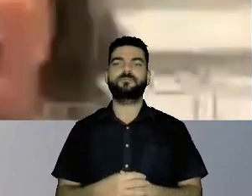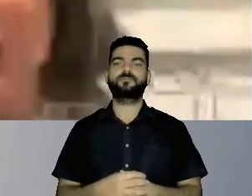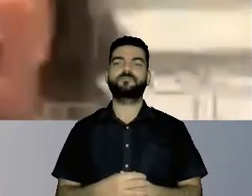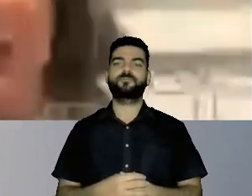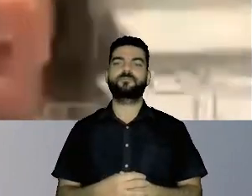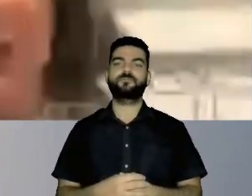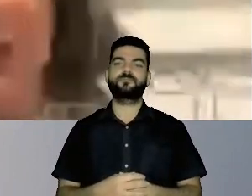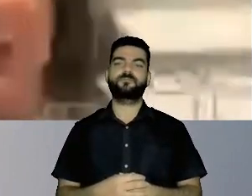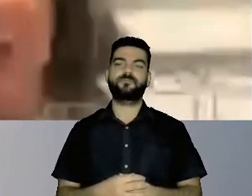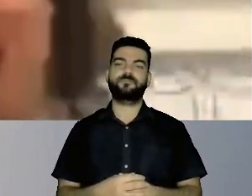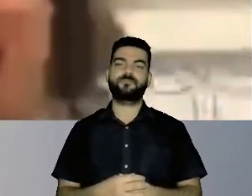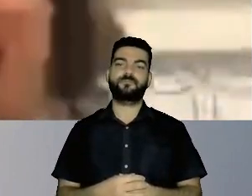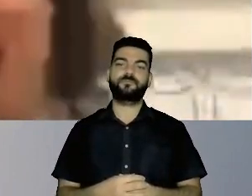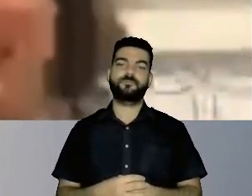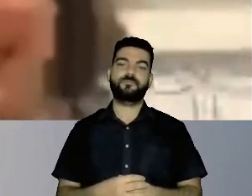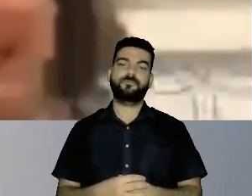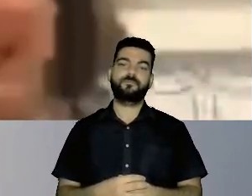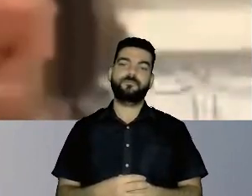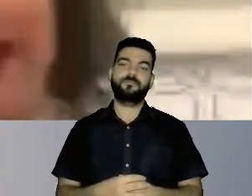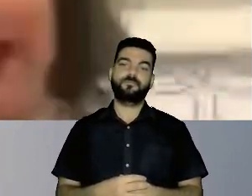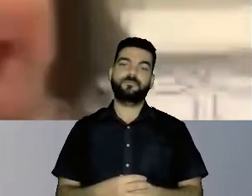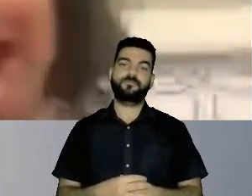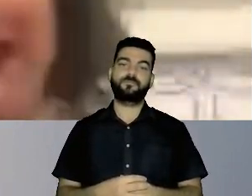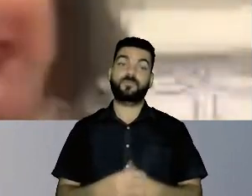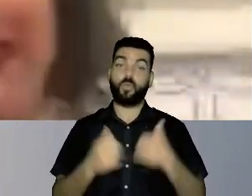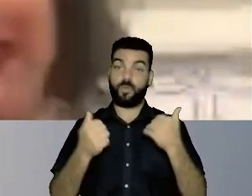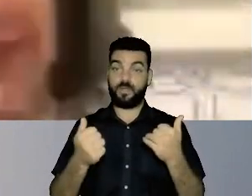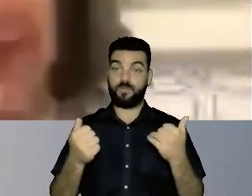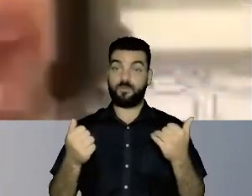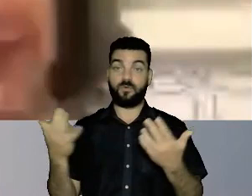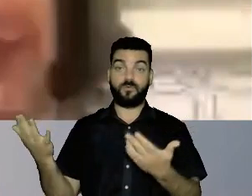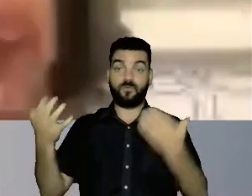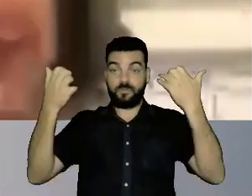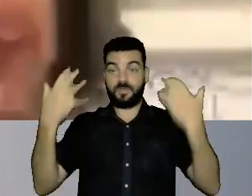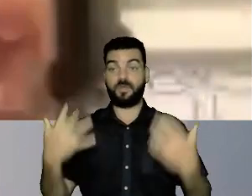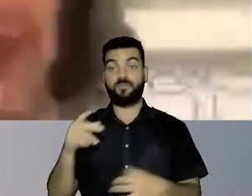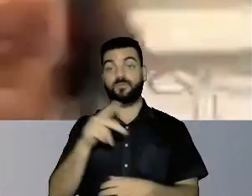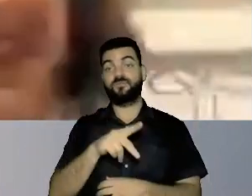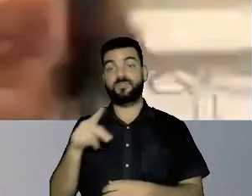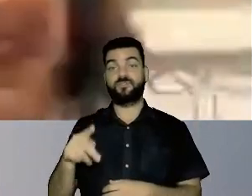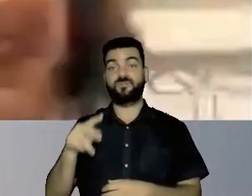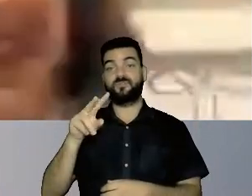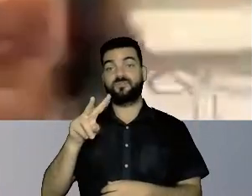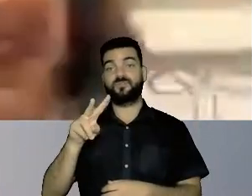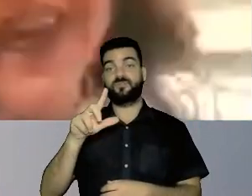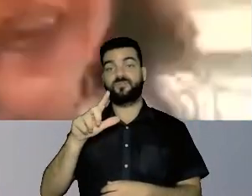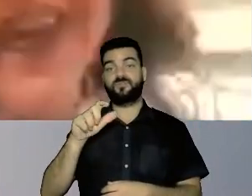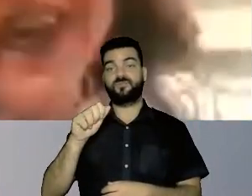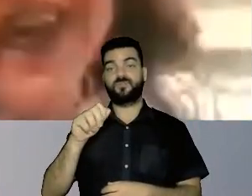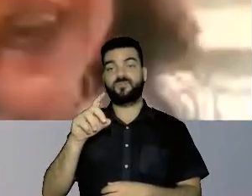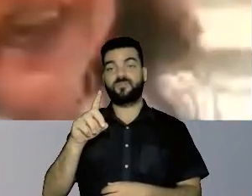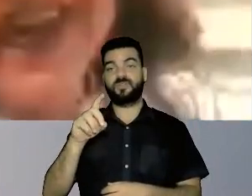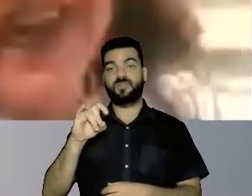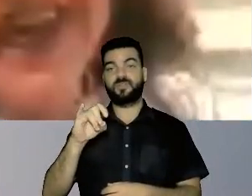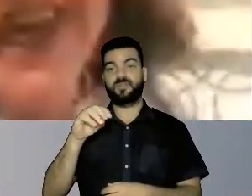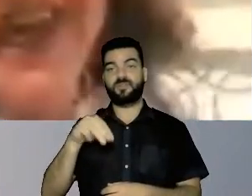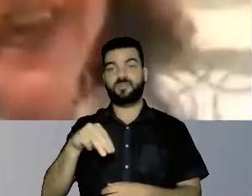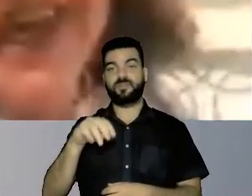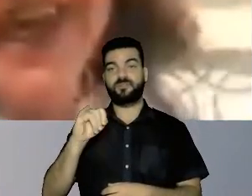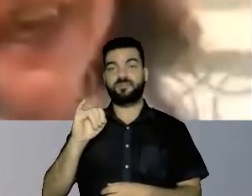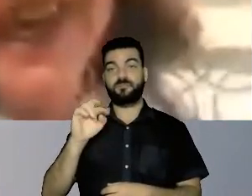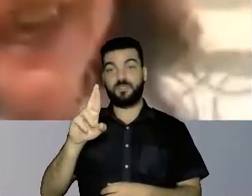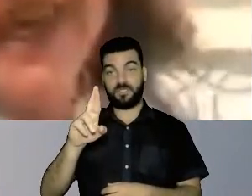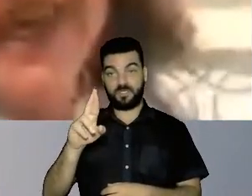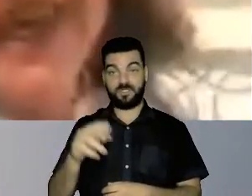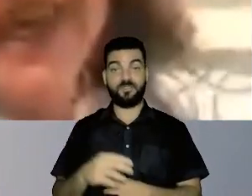eu acho que eu passo e depois eu contribuo mais um pouco. O que é que você acha, Vlad? Perfeito. Então, eu vou apresentar aqui